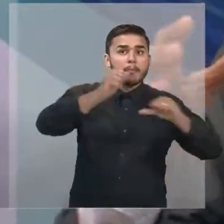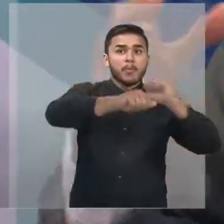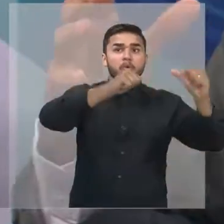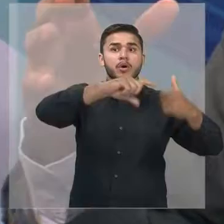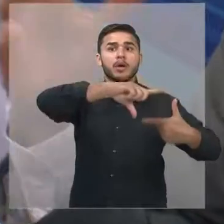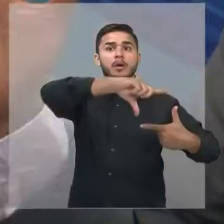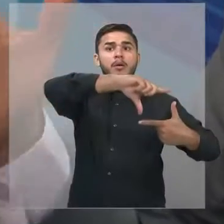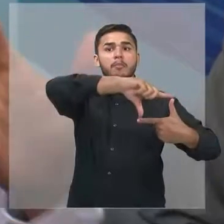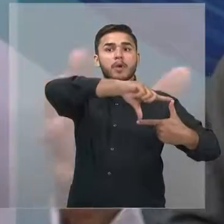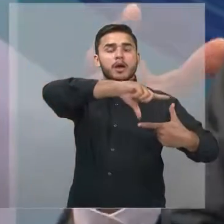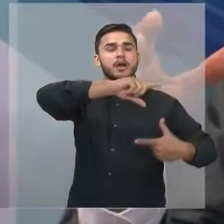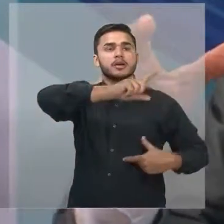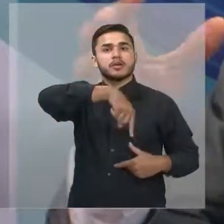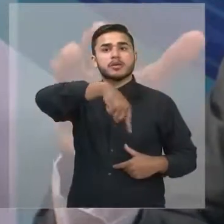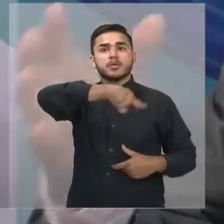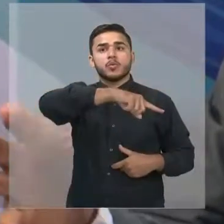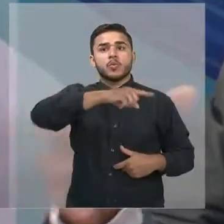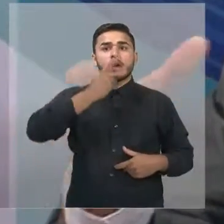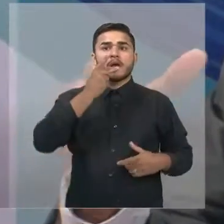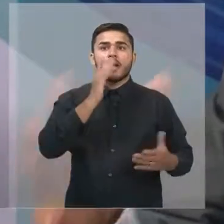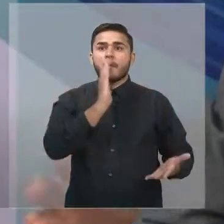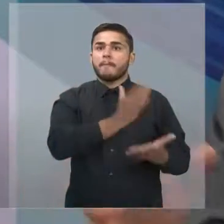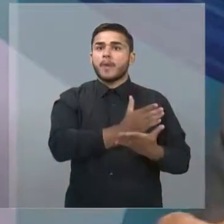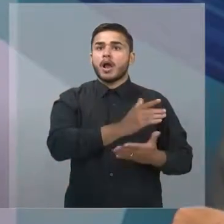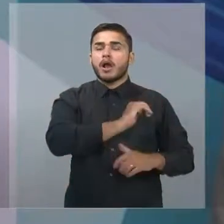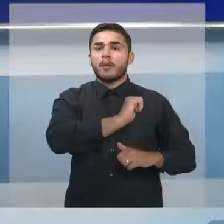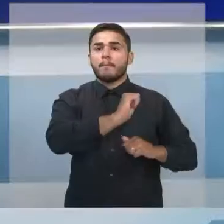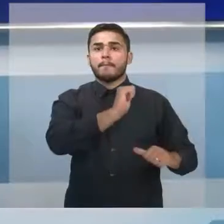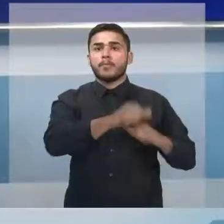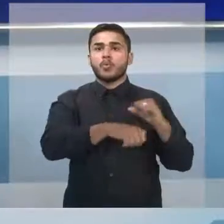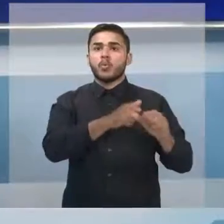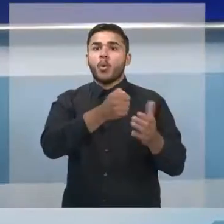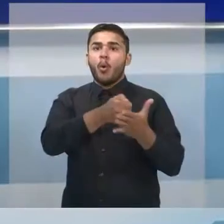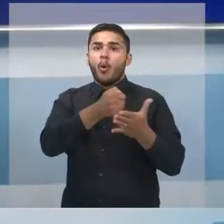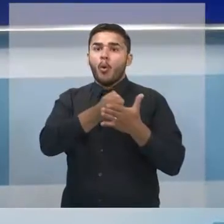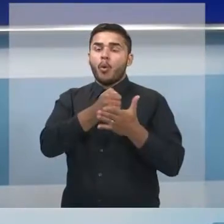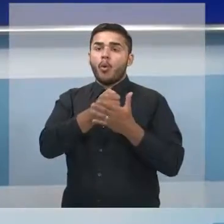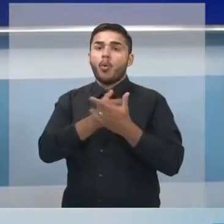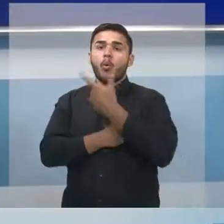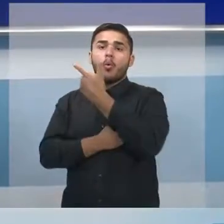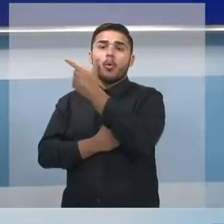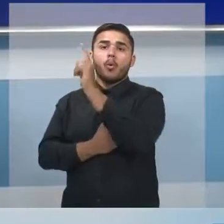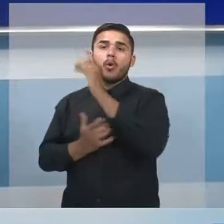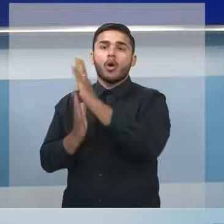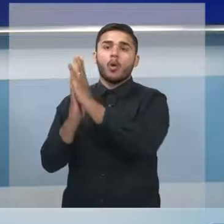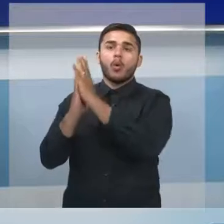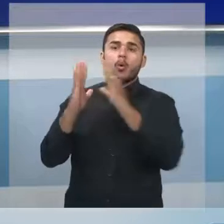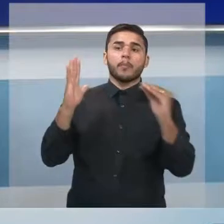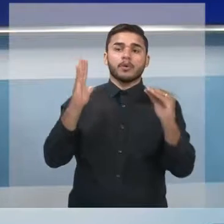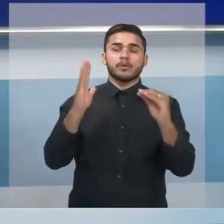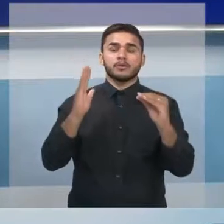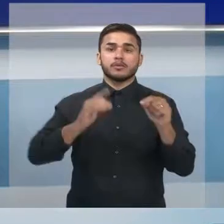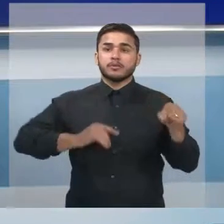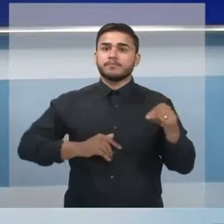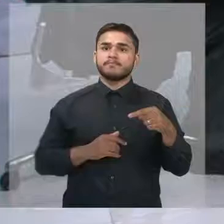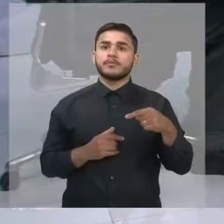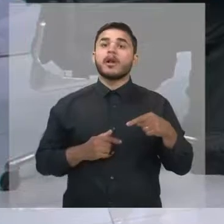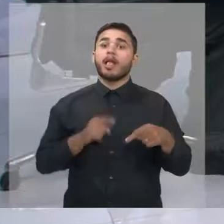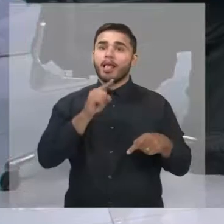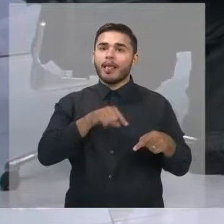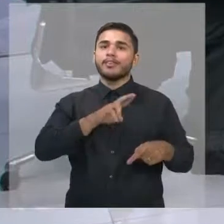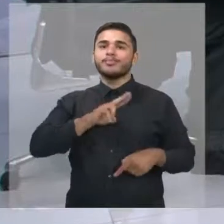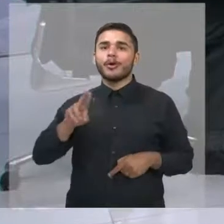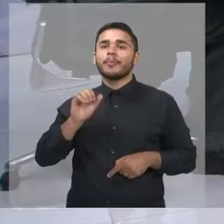cultura tradicional de uma nação indígena, de uma tribo indígena, e se introduz uma cultura ocidental entre esses índios, eles